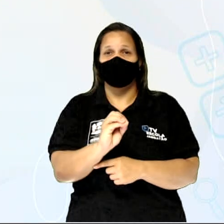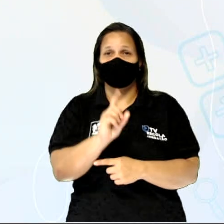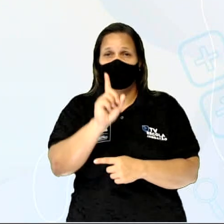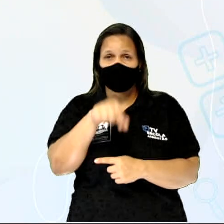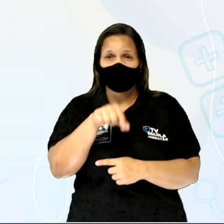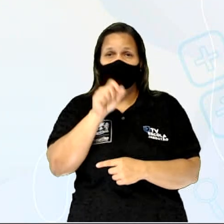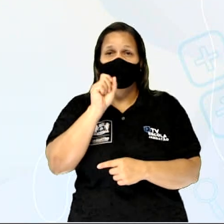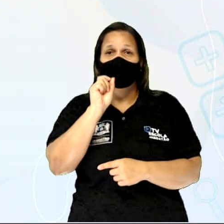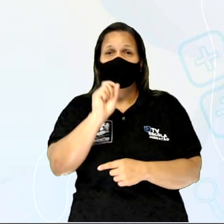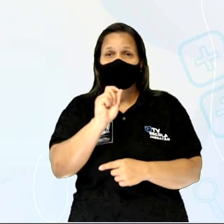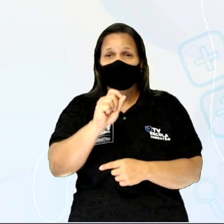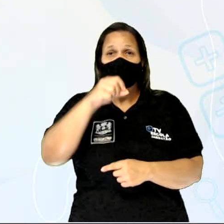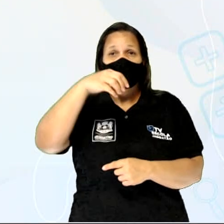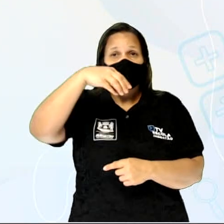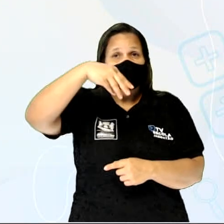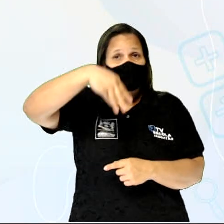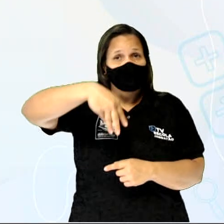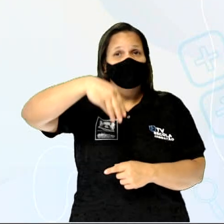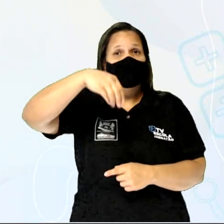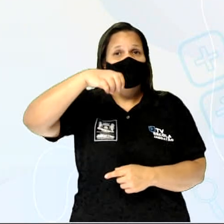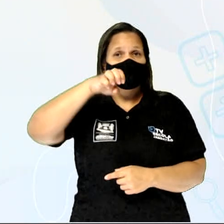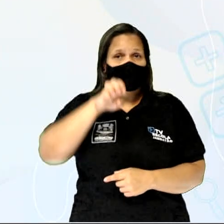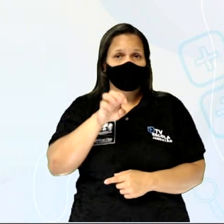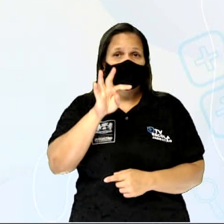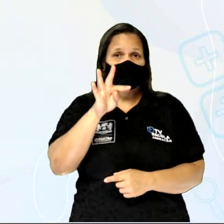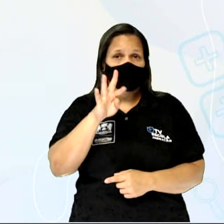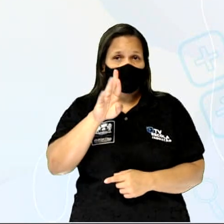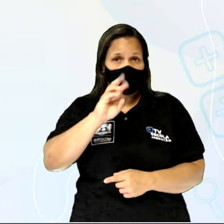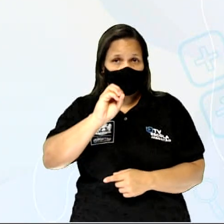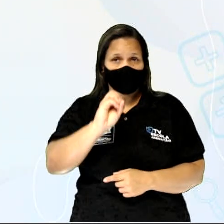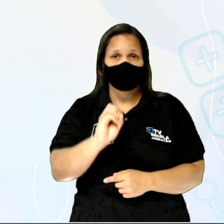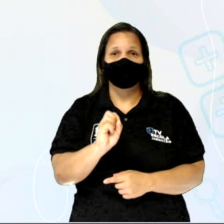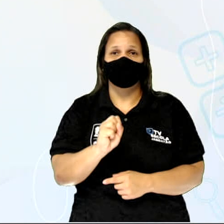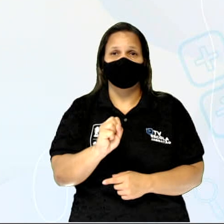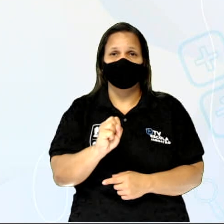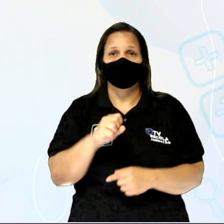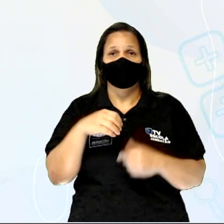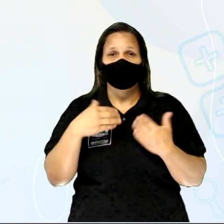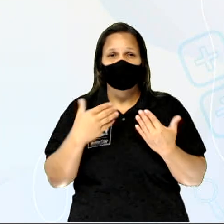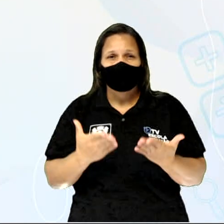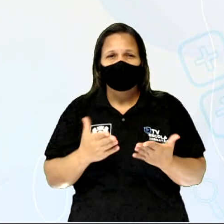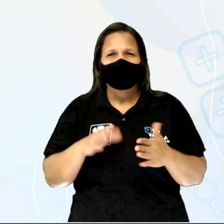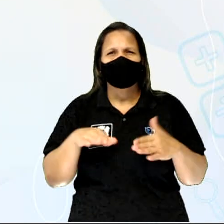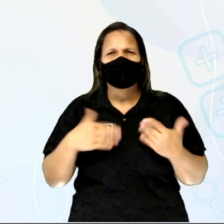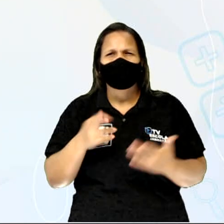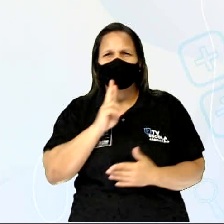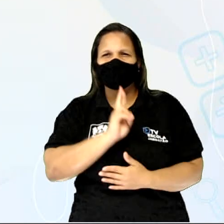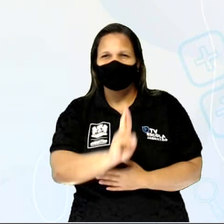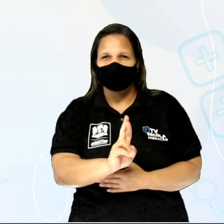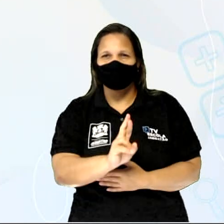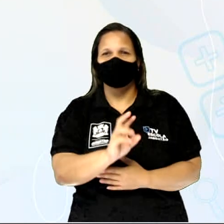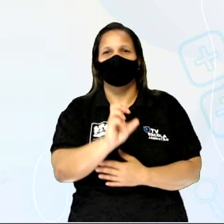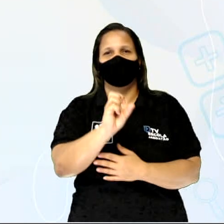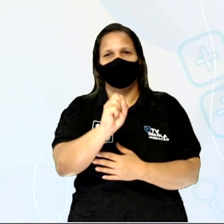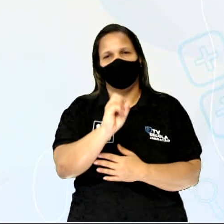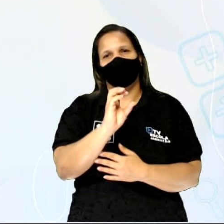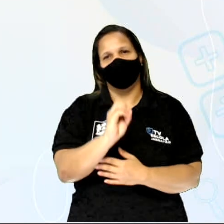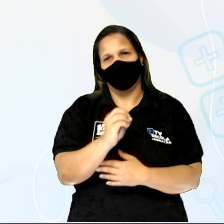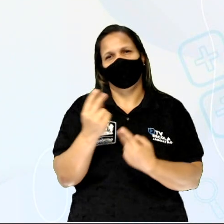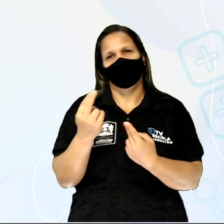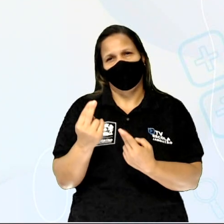metros que tem em cada carretel quatro vezes 20 dá igual a 80 muito bem